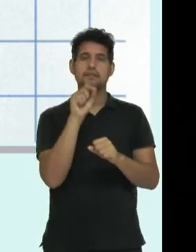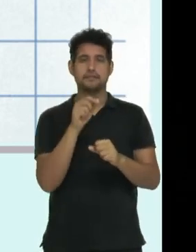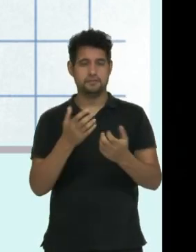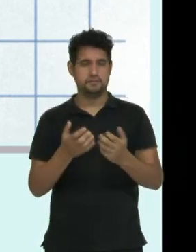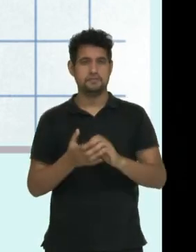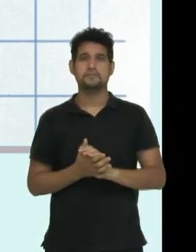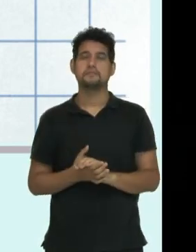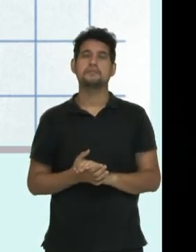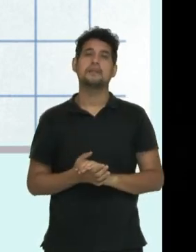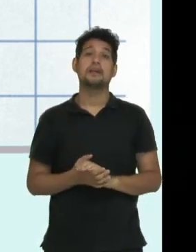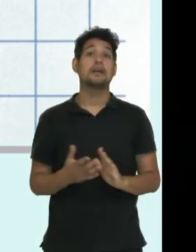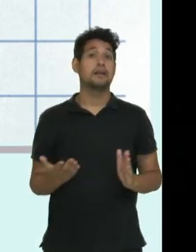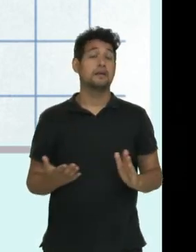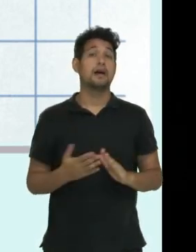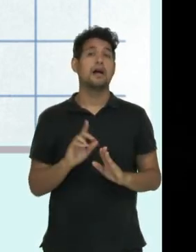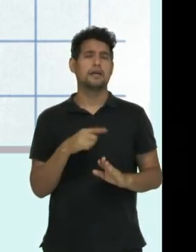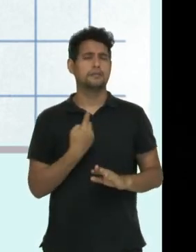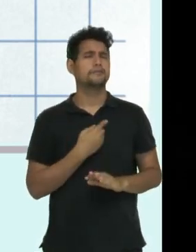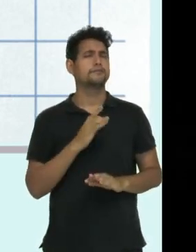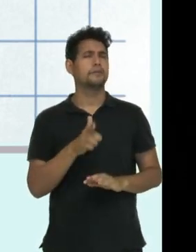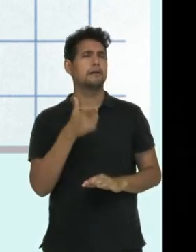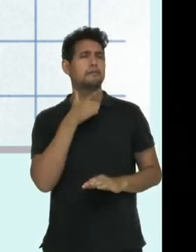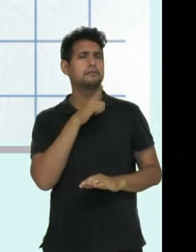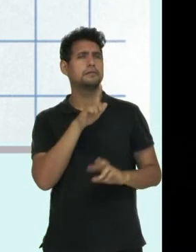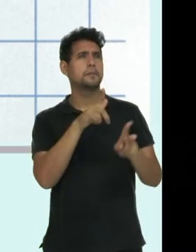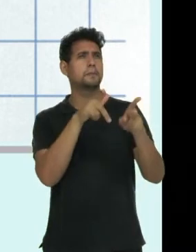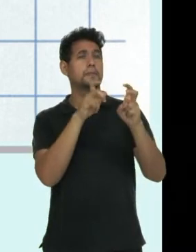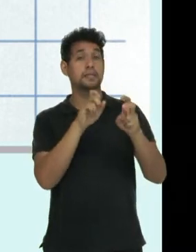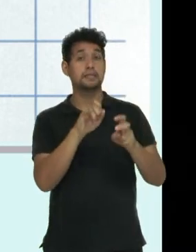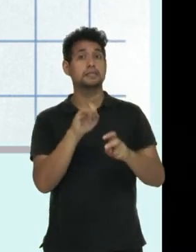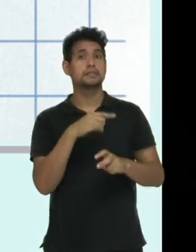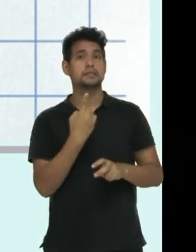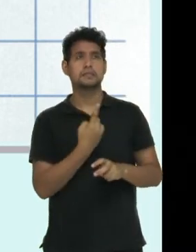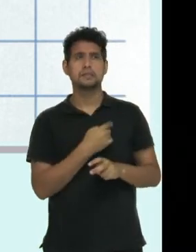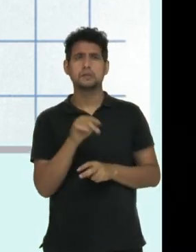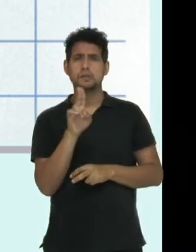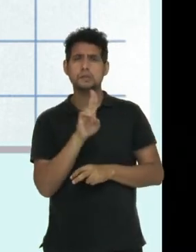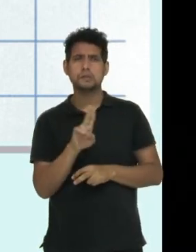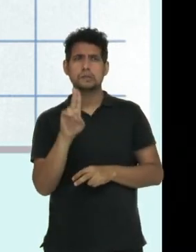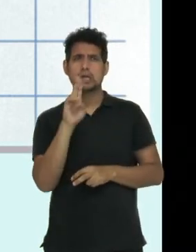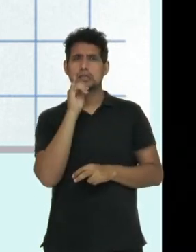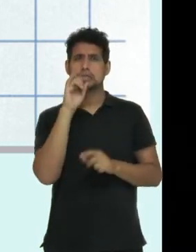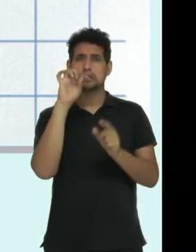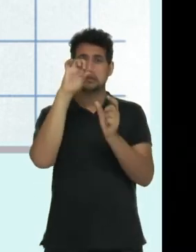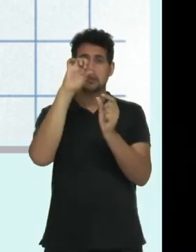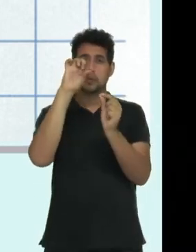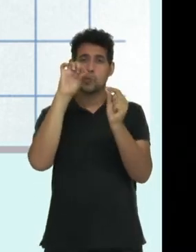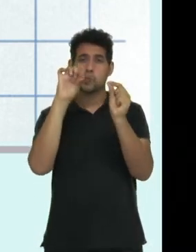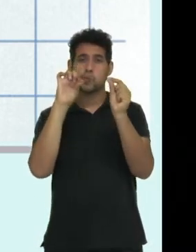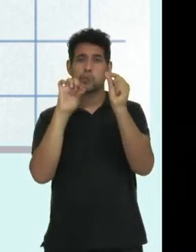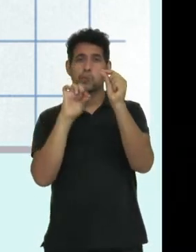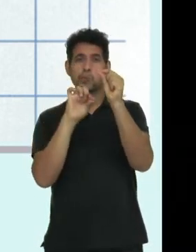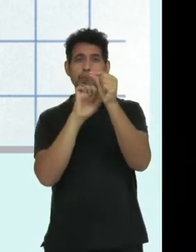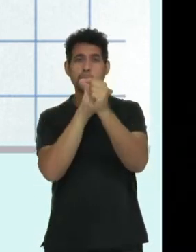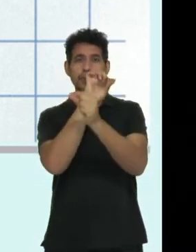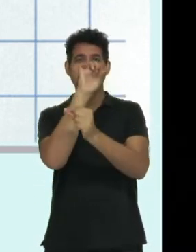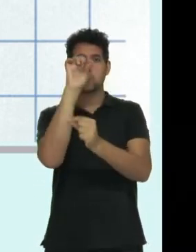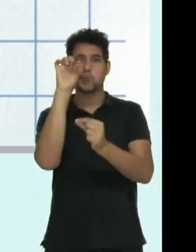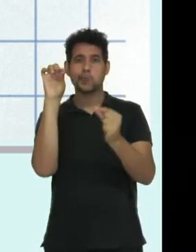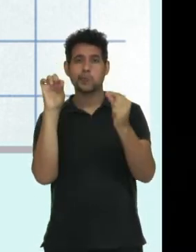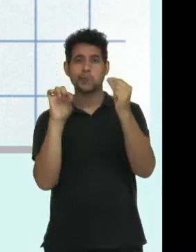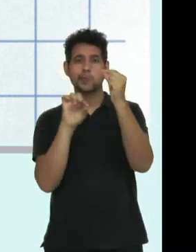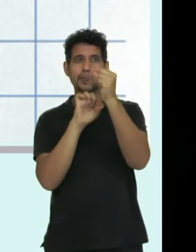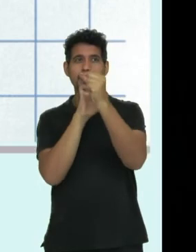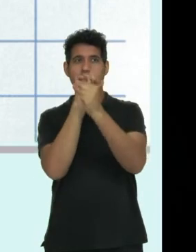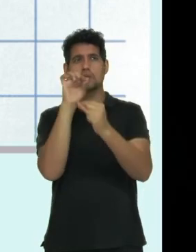laranjadinho, né? Aí, nós conseguimos observar que se a gente movimentar cada ladinho desse triângulo, né? Que a gente coloque aí,